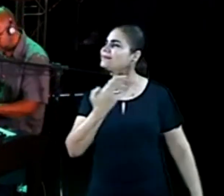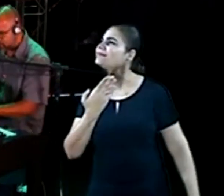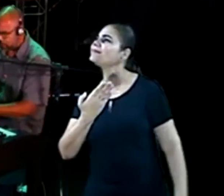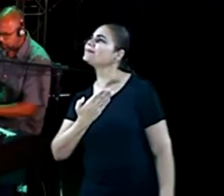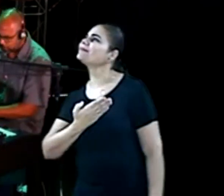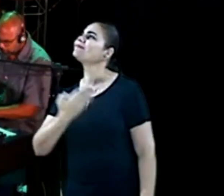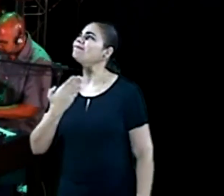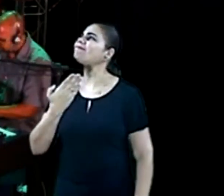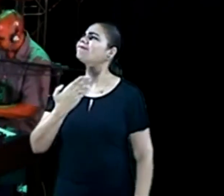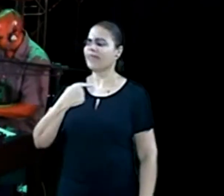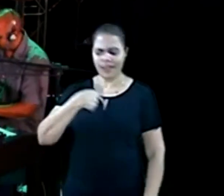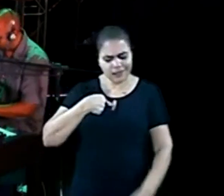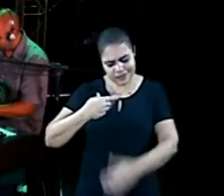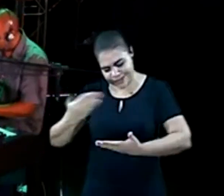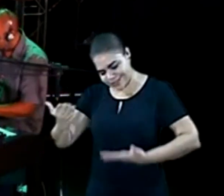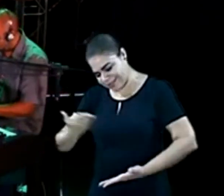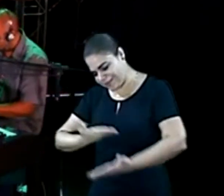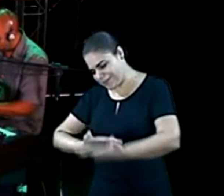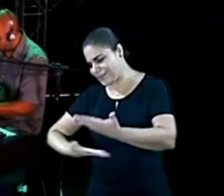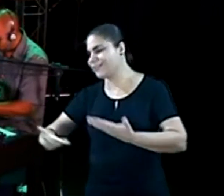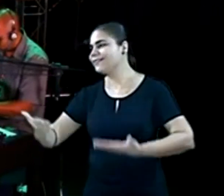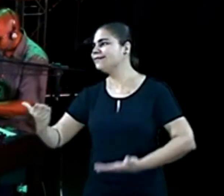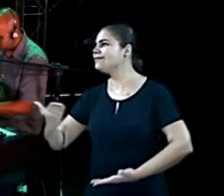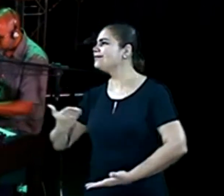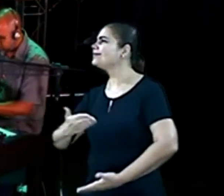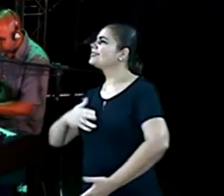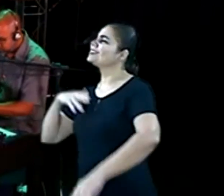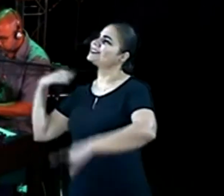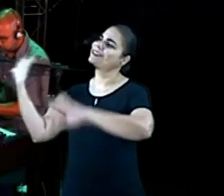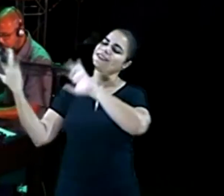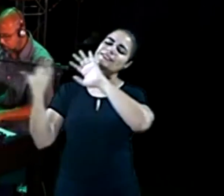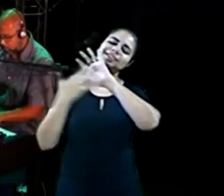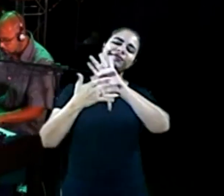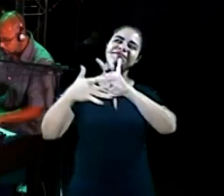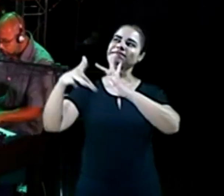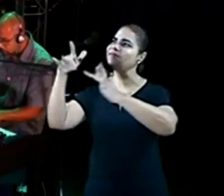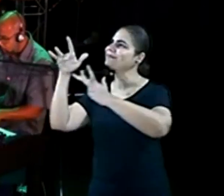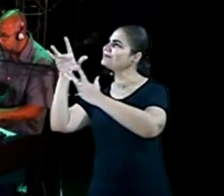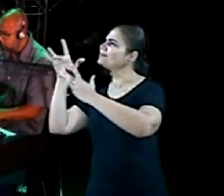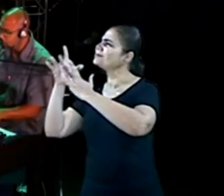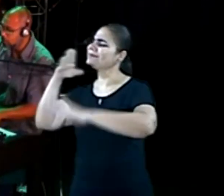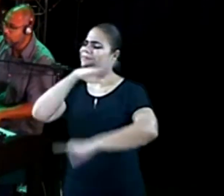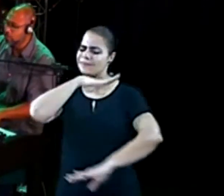Que pelo servo a própria vida